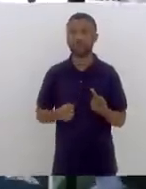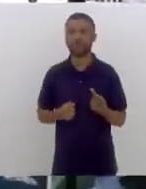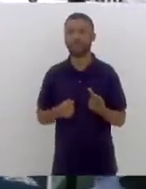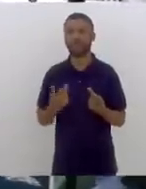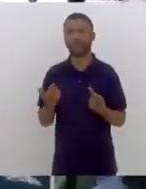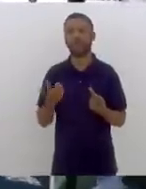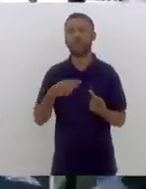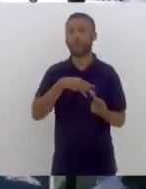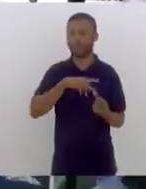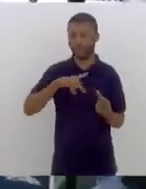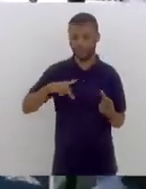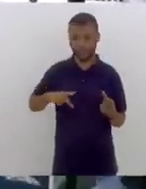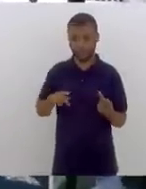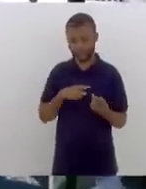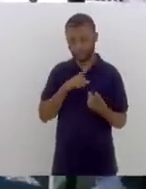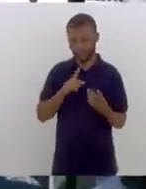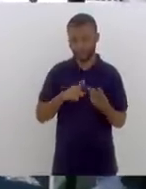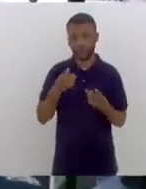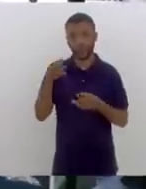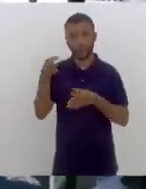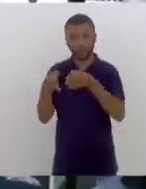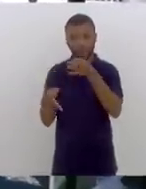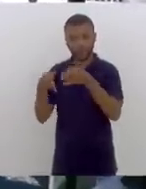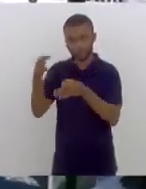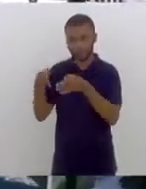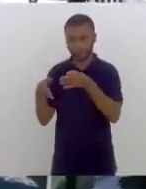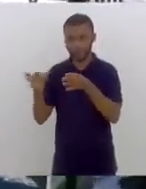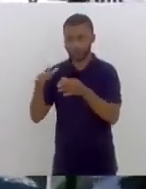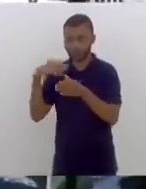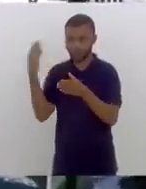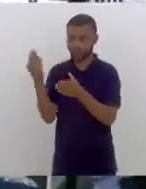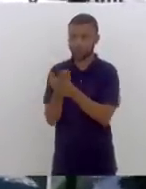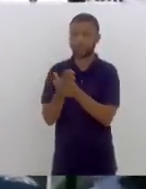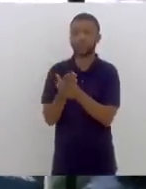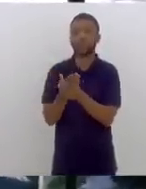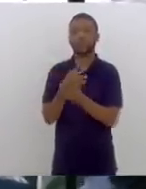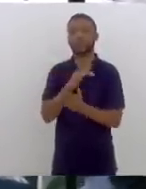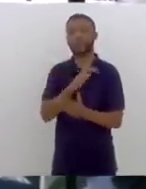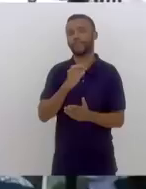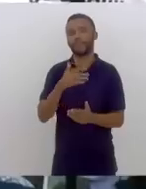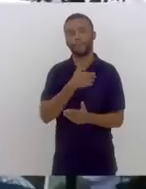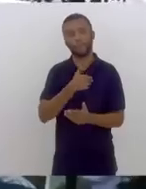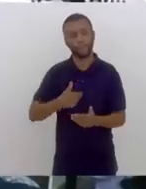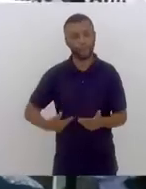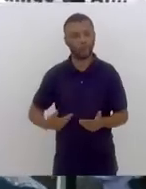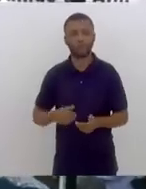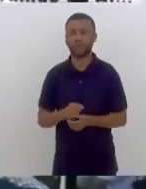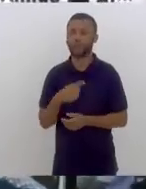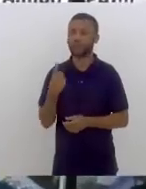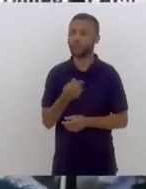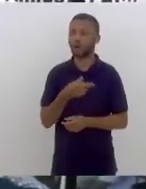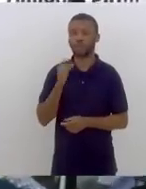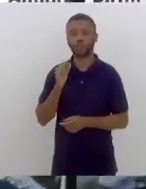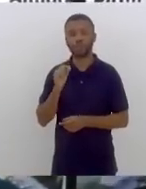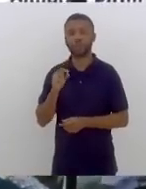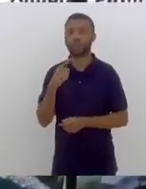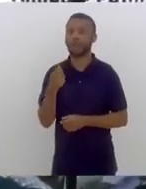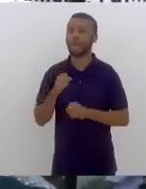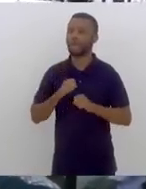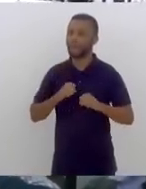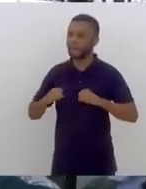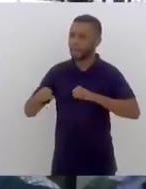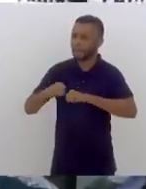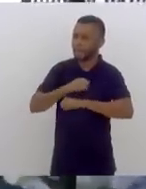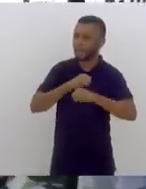ou o ministério público ou o juiz através de uma ação civil pública e nós aqui Coronel nós não queremos brigar com